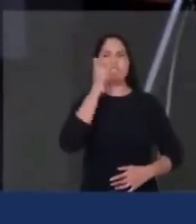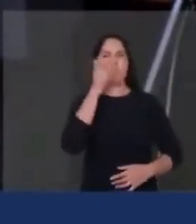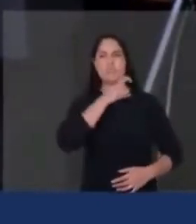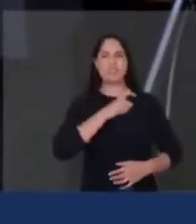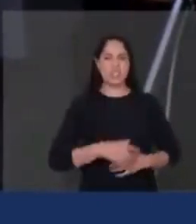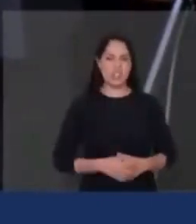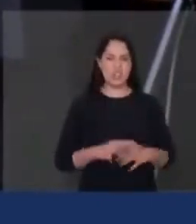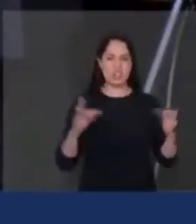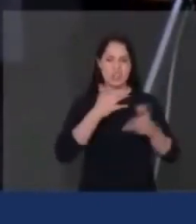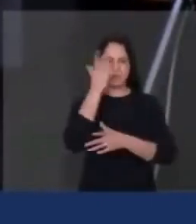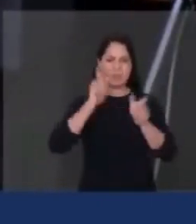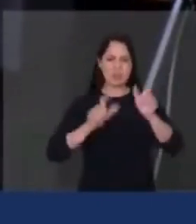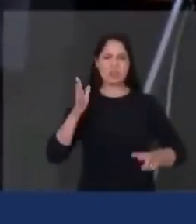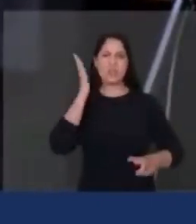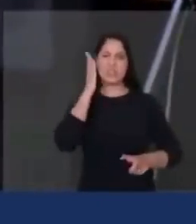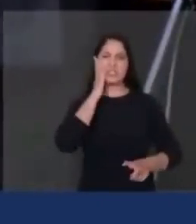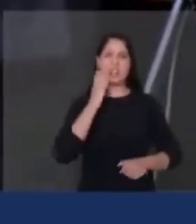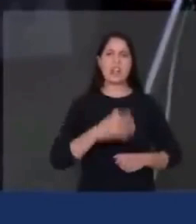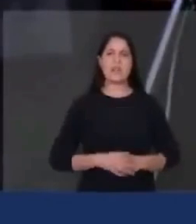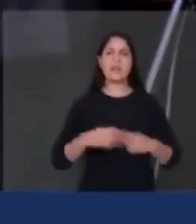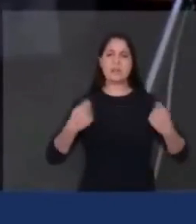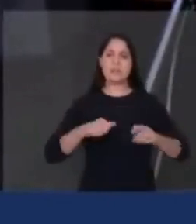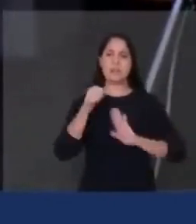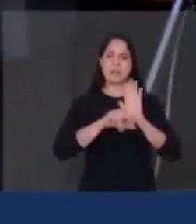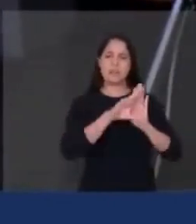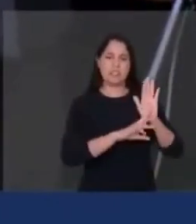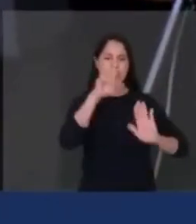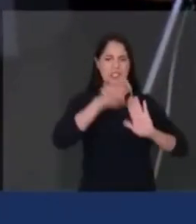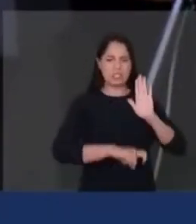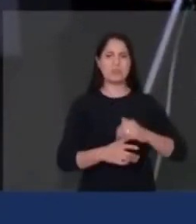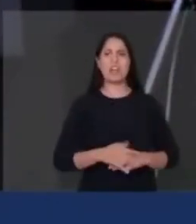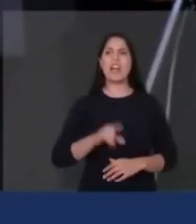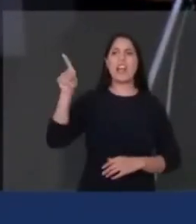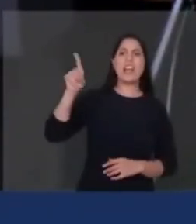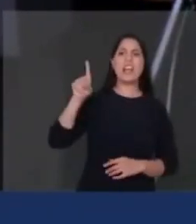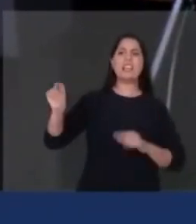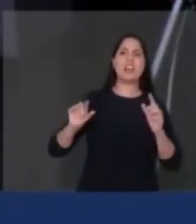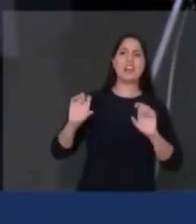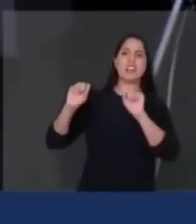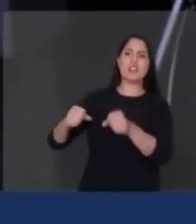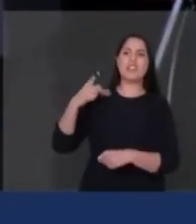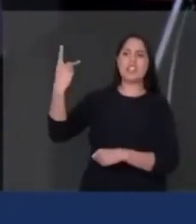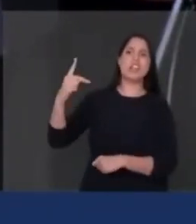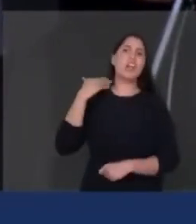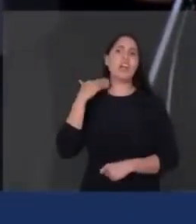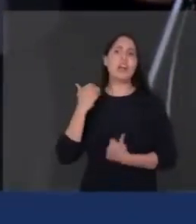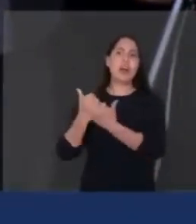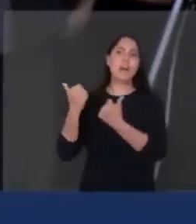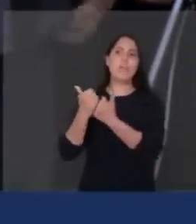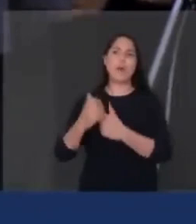todo mundo sabe que o Brasil precisa de uma reforma tributária ele tá defendendo aqui a bolsa banqueiro